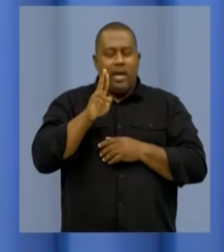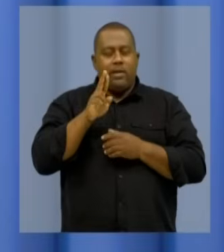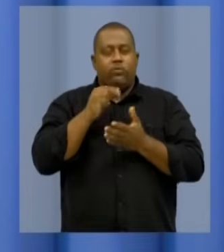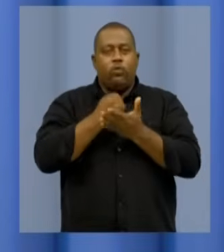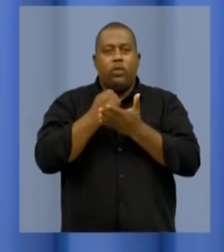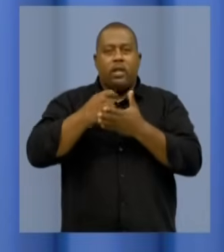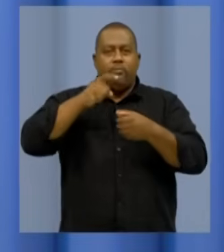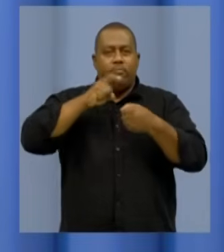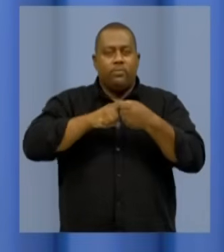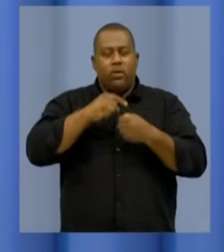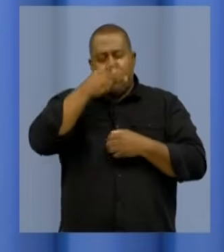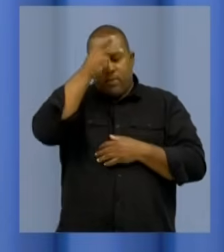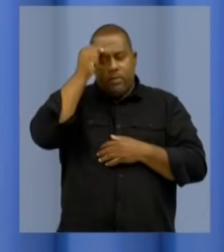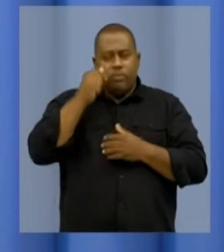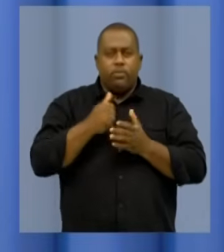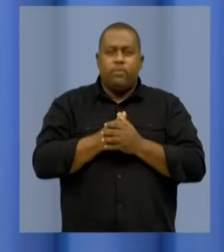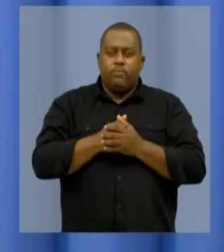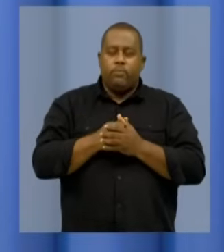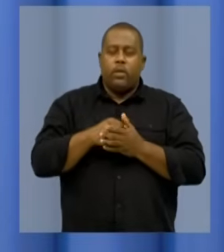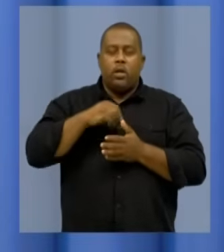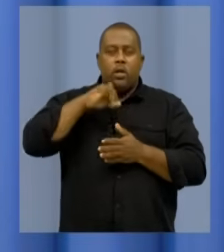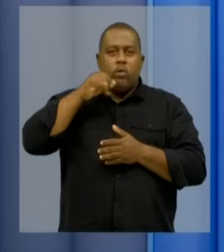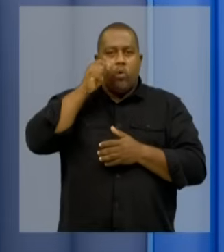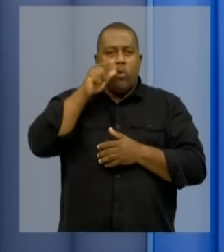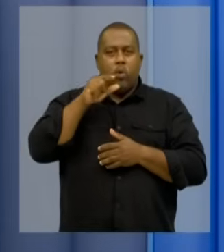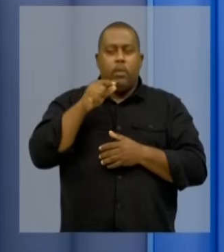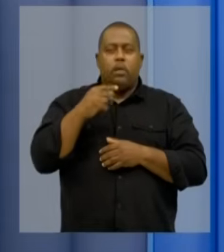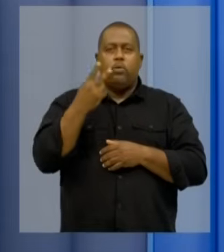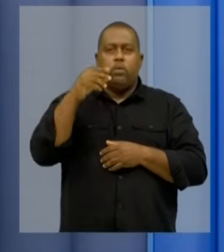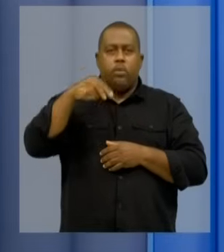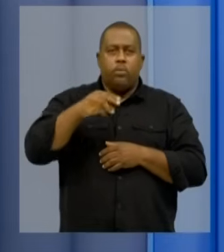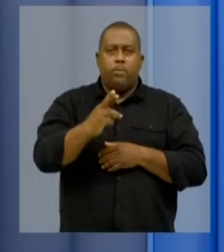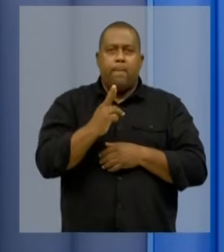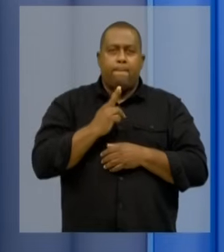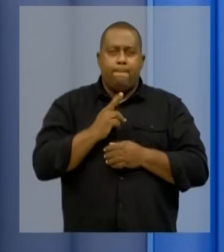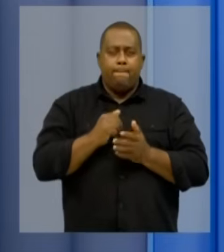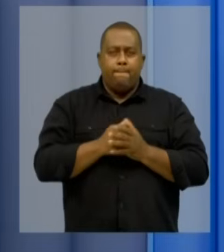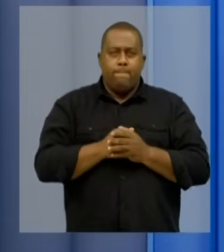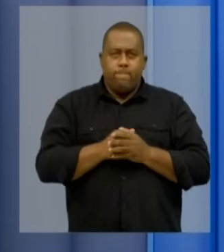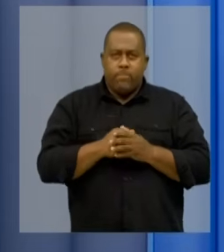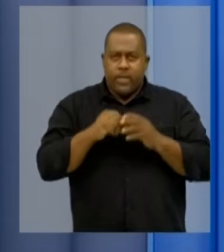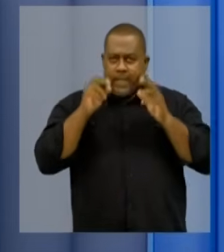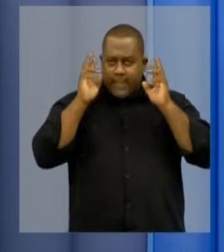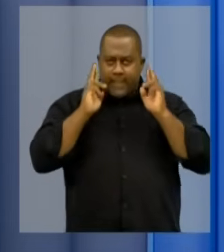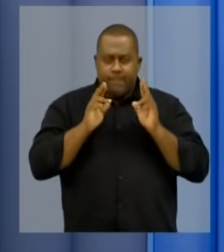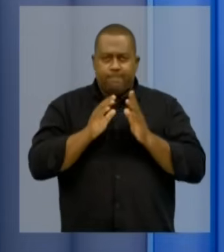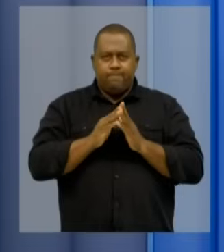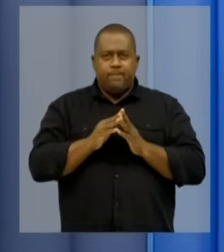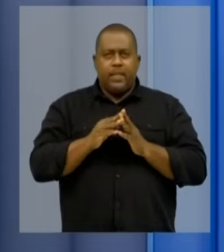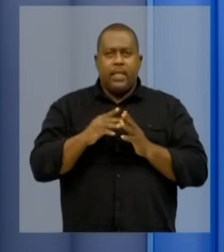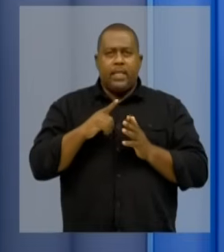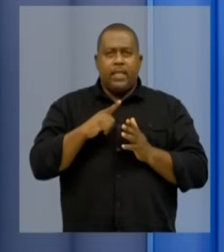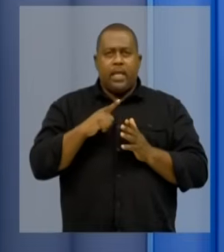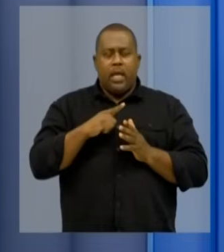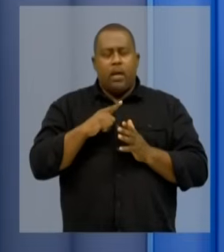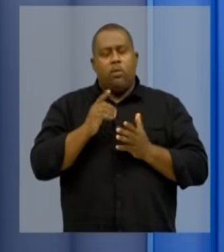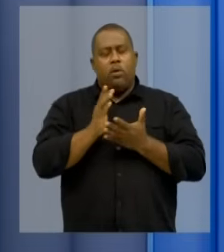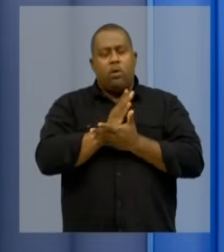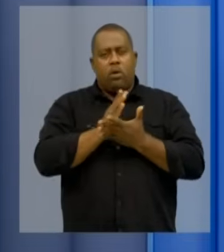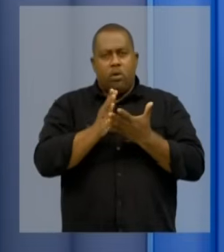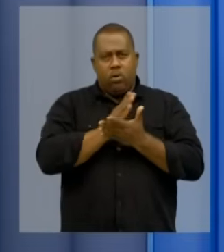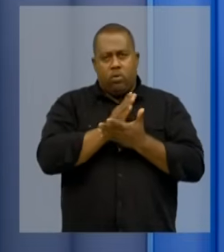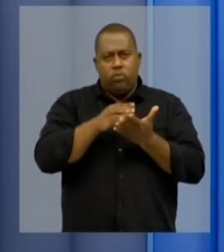Candidato João Roma, o senhor tem 2 minutos para responder. Kleber Rosa, nós temos órgãos de controle que devem verificar